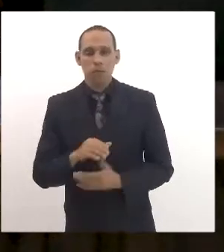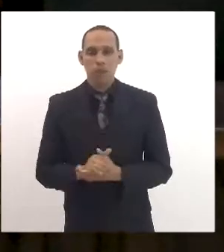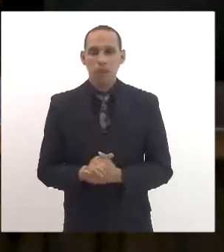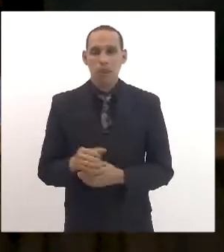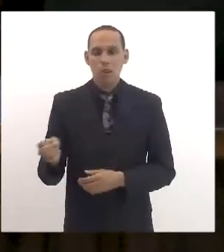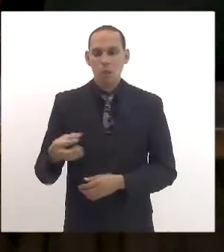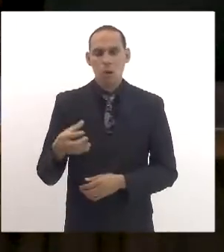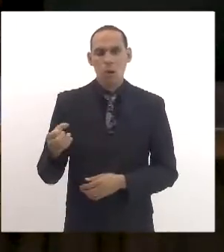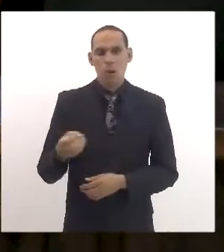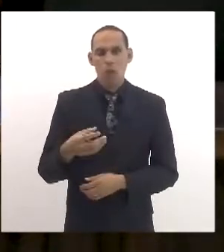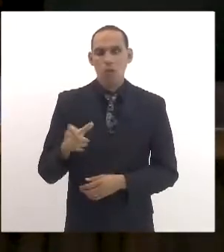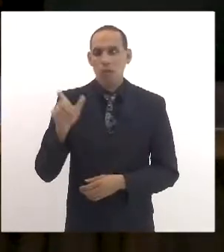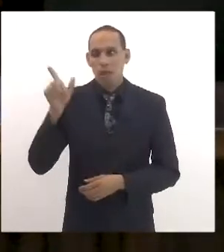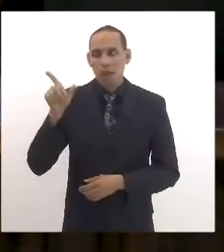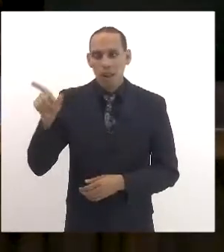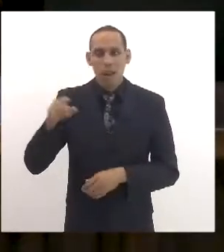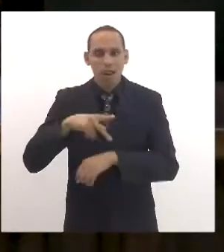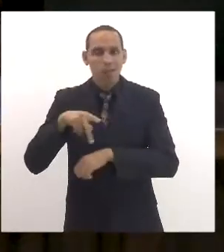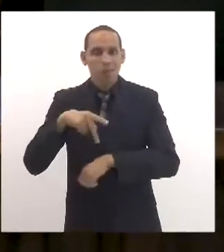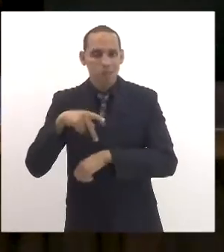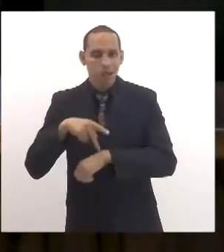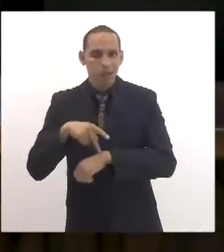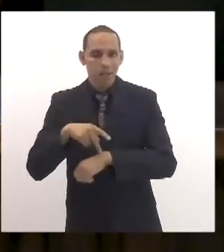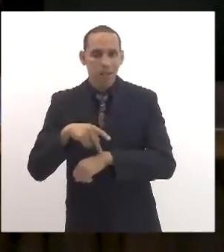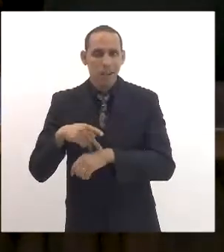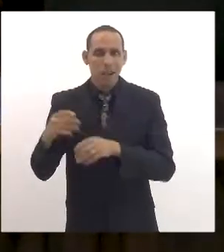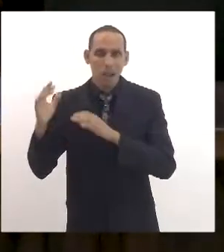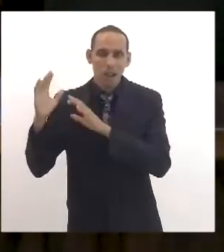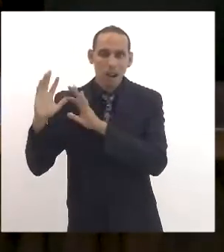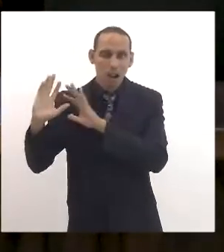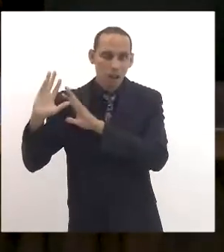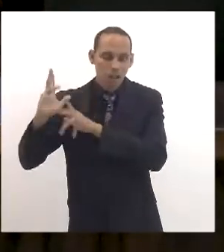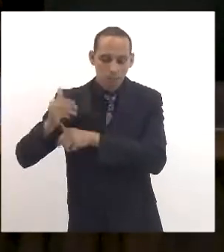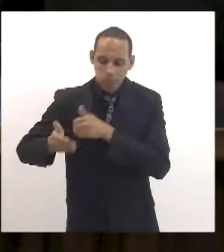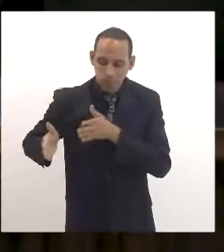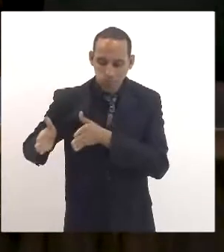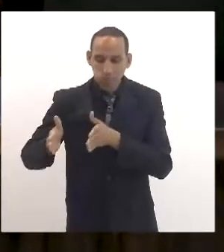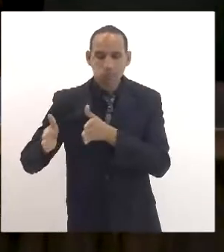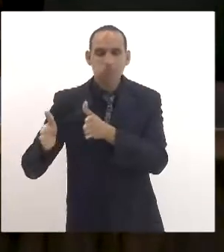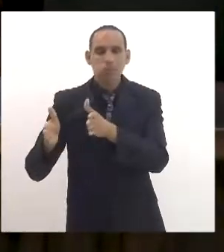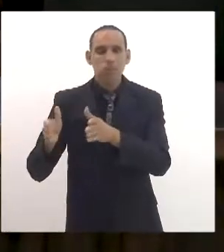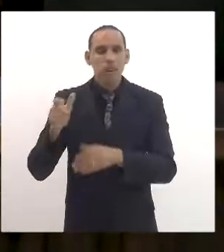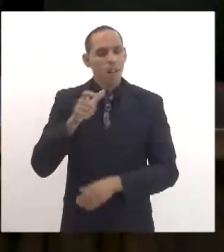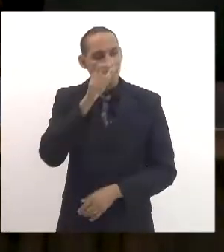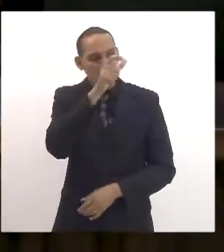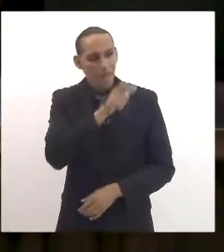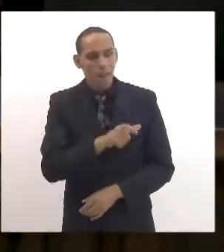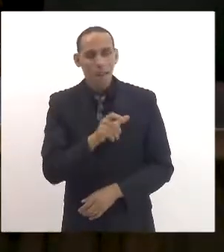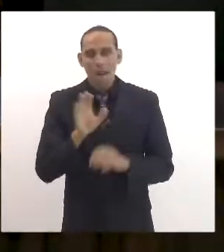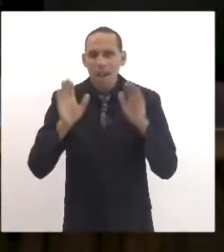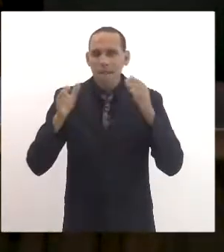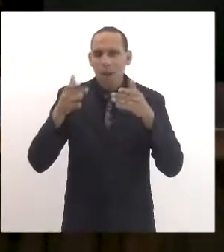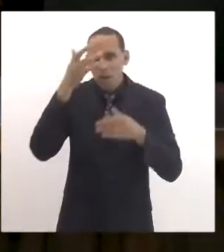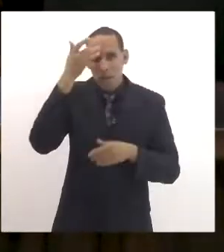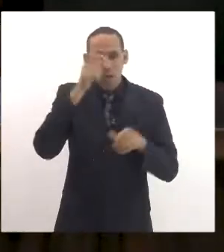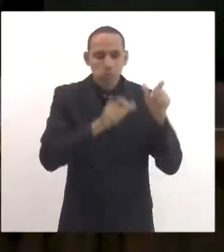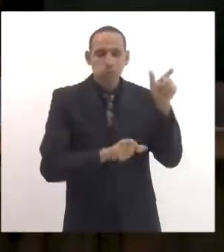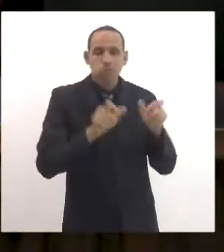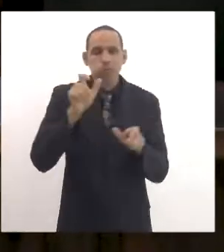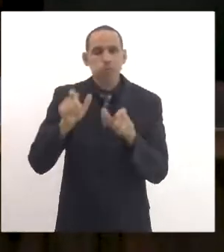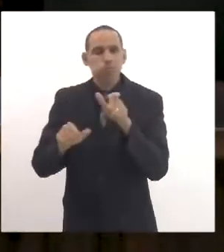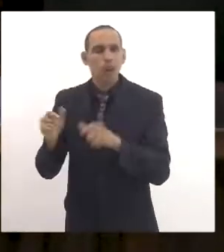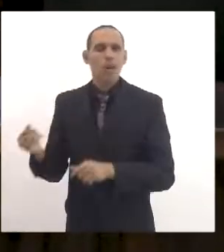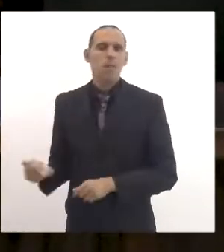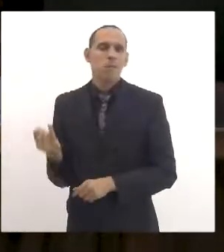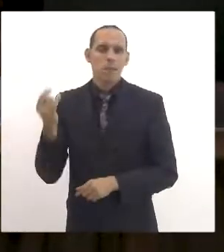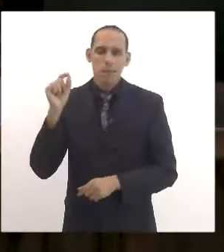12 anos. Durante sua trajetória, Manuel Heitor sempre buscou priorizar as pessoas e enfatizar a importância